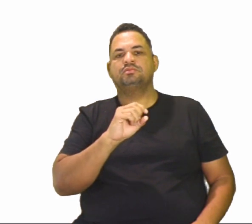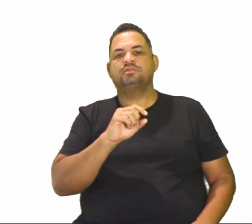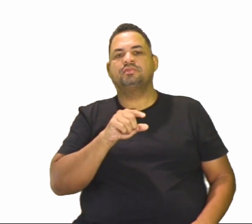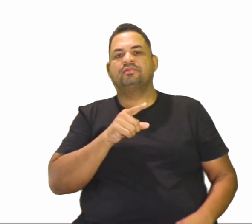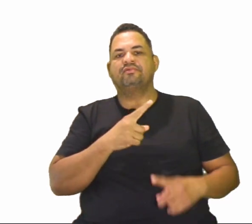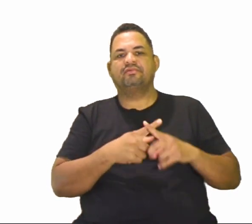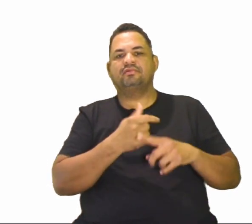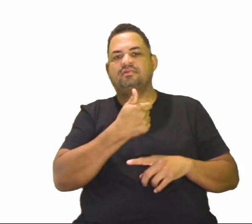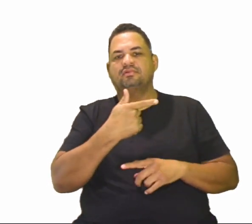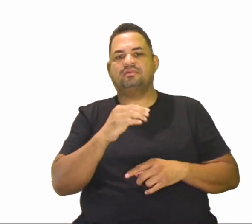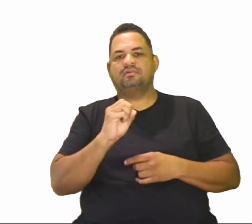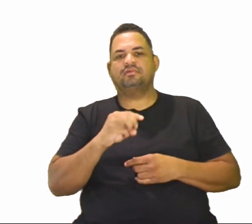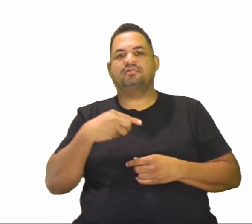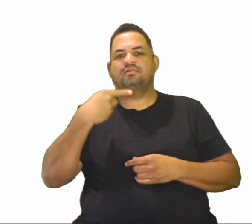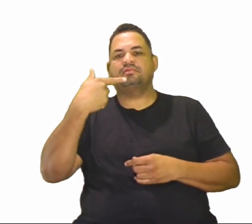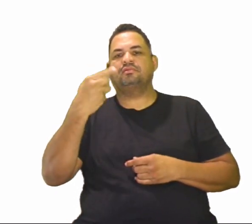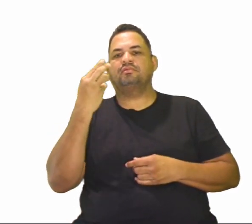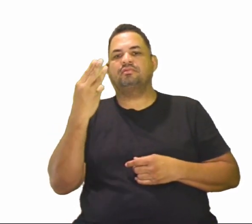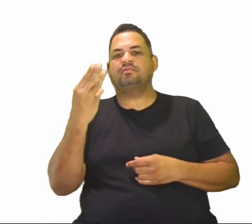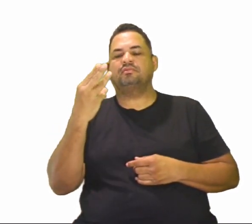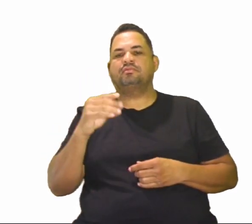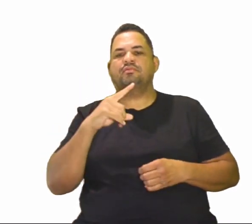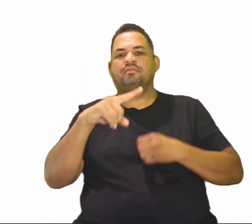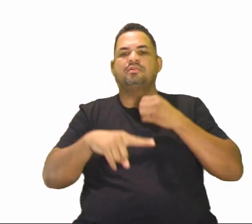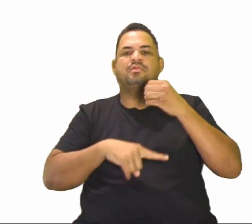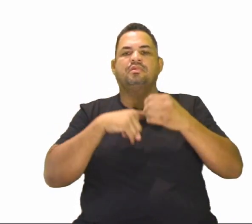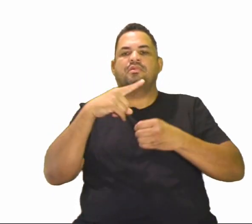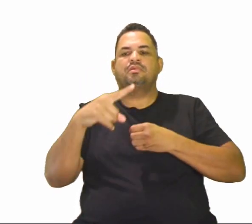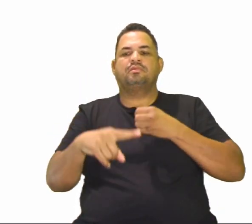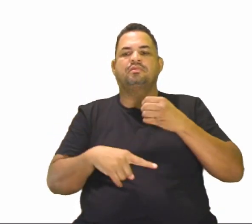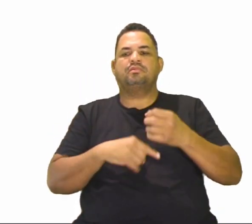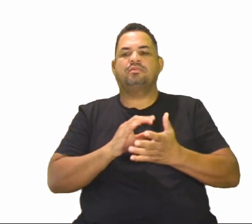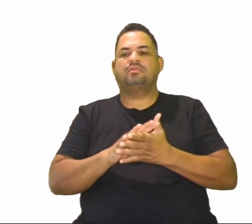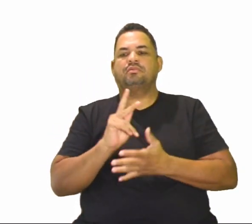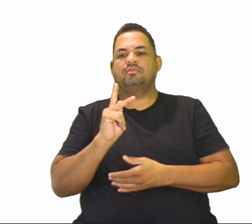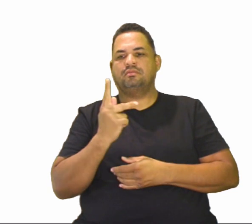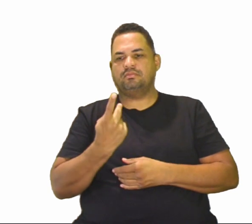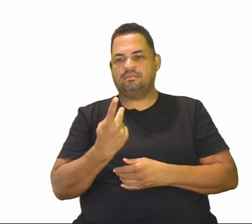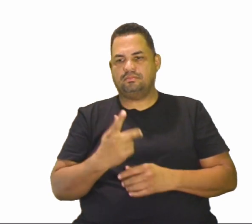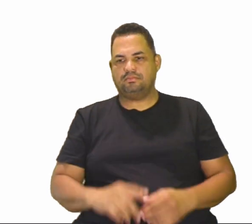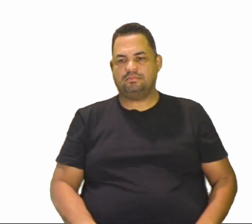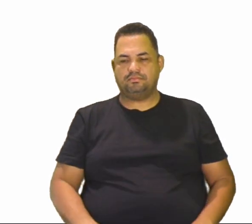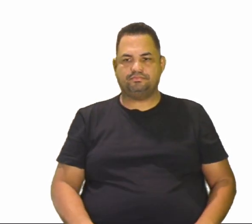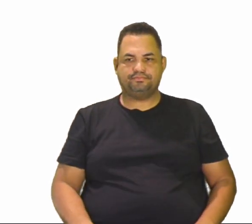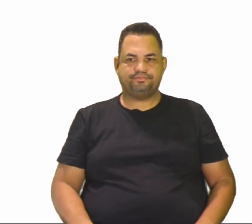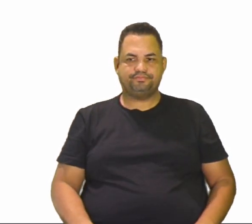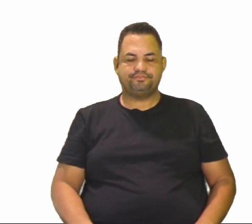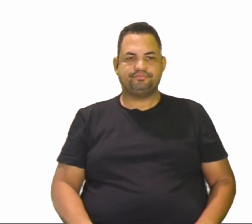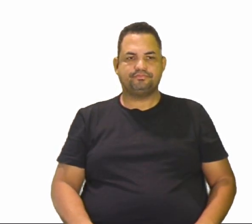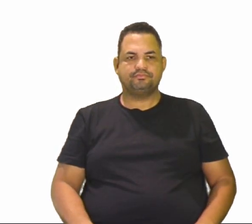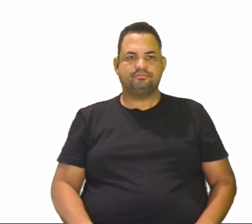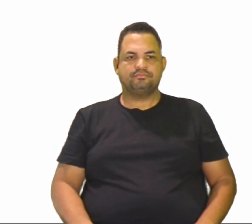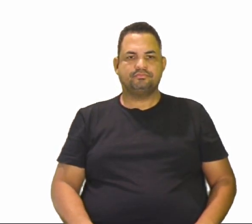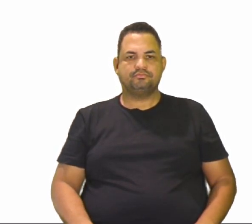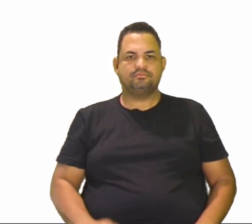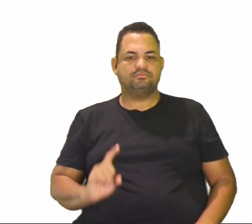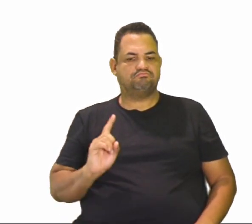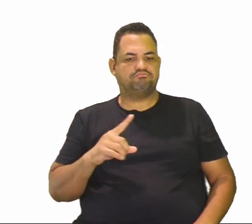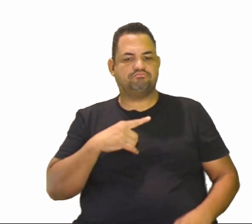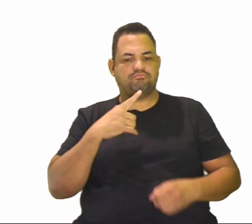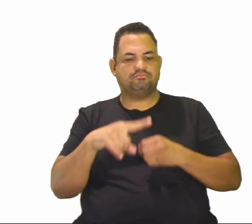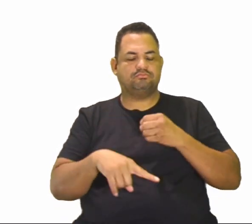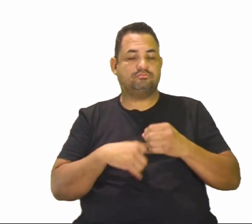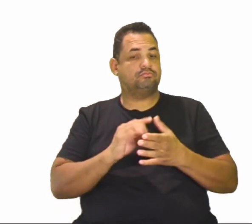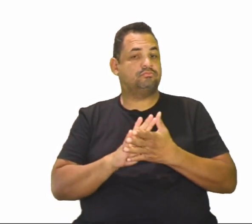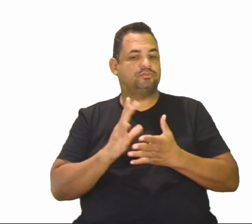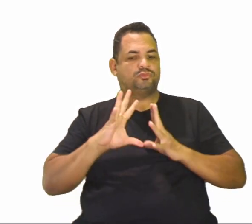6,02 vezes 10 elevado a 23 átomos de hidrogênio. Então, não é apenas um átomo, mas